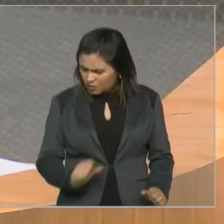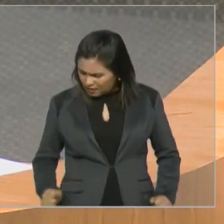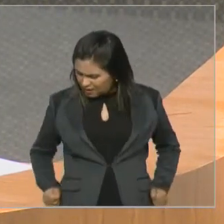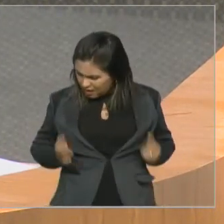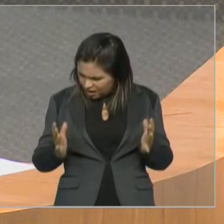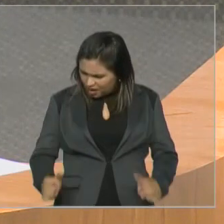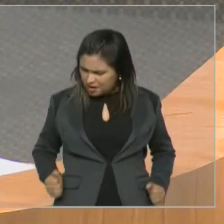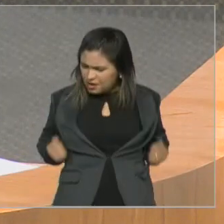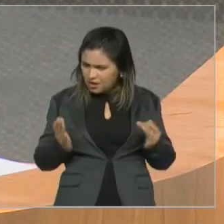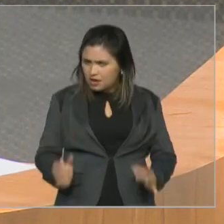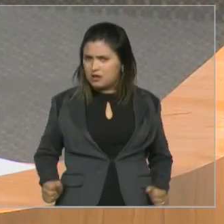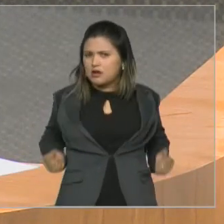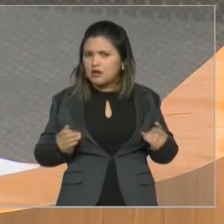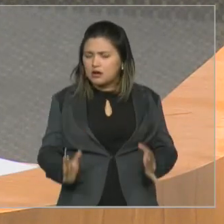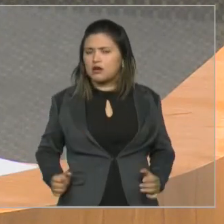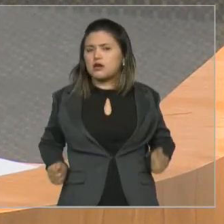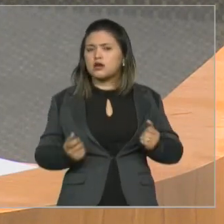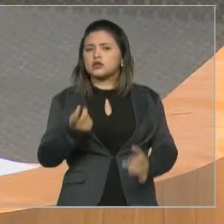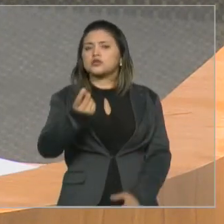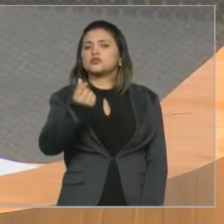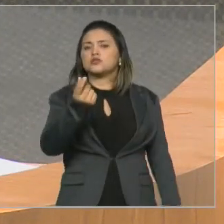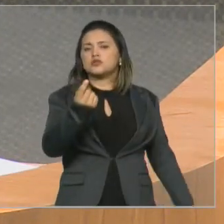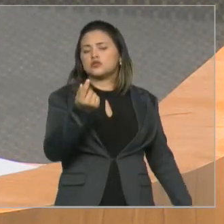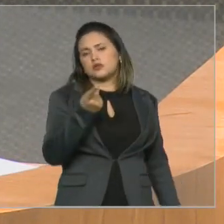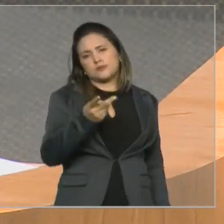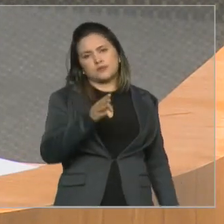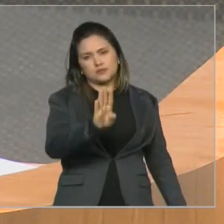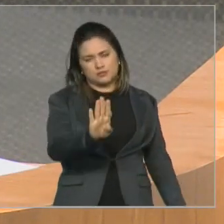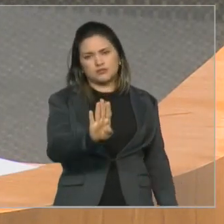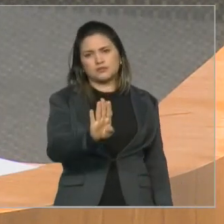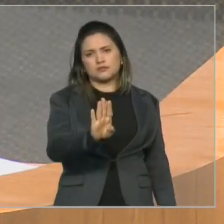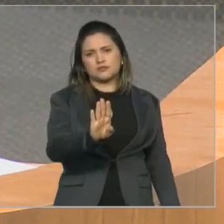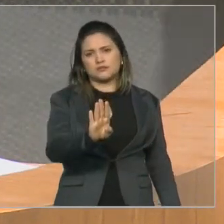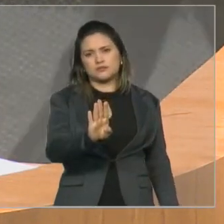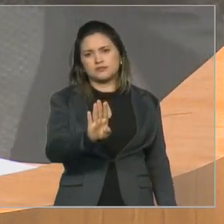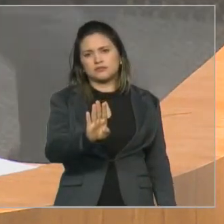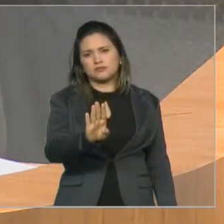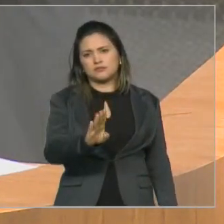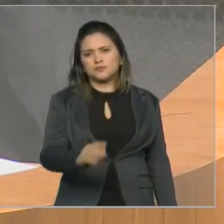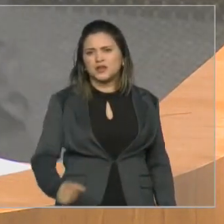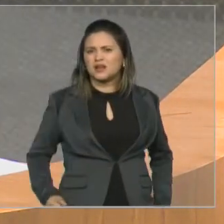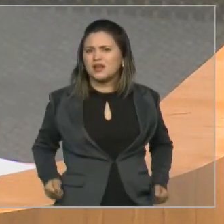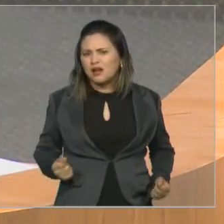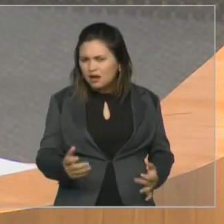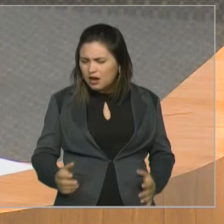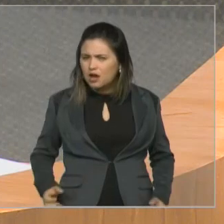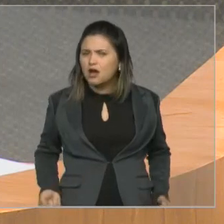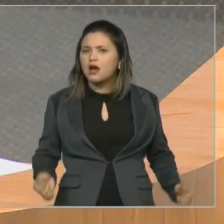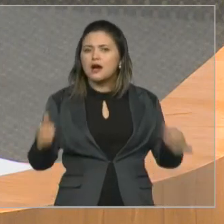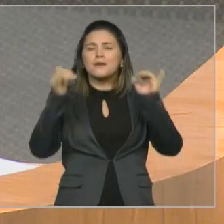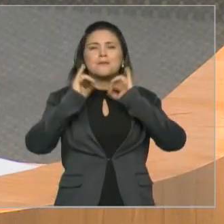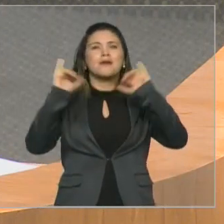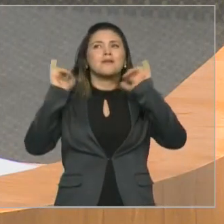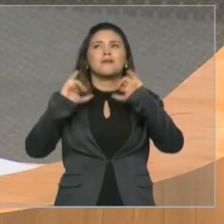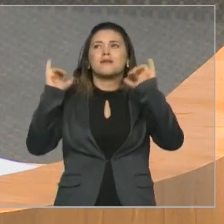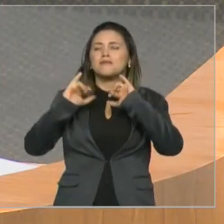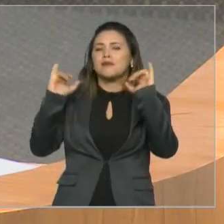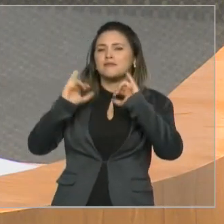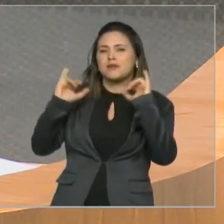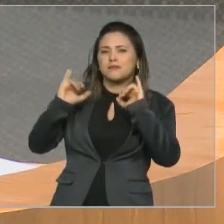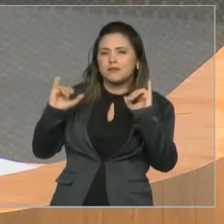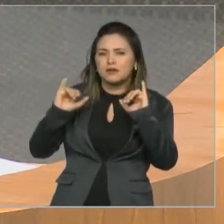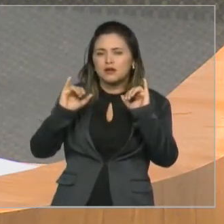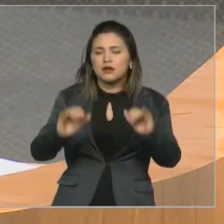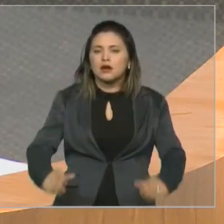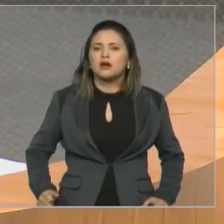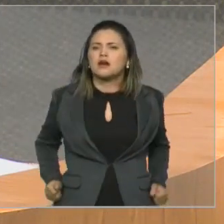que jogou o dinheiro público fora. Todo o dinheiro gasto com propaganda, todo o dinheiro